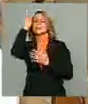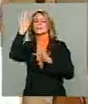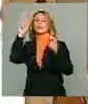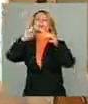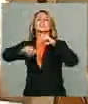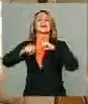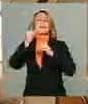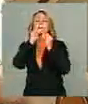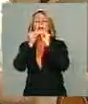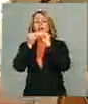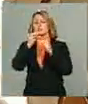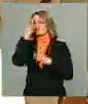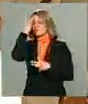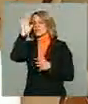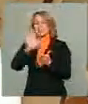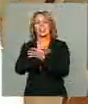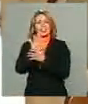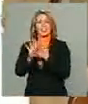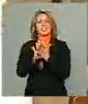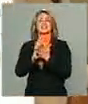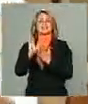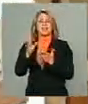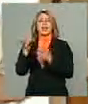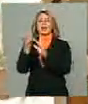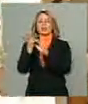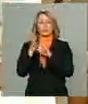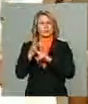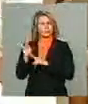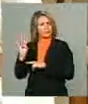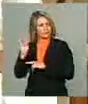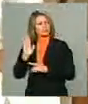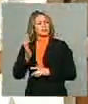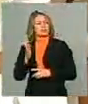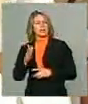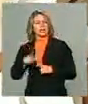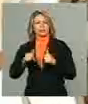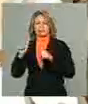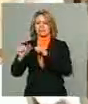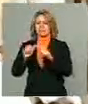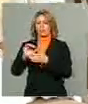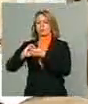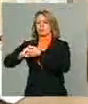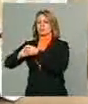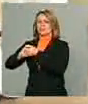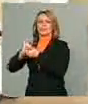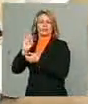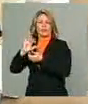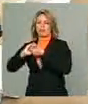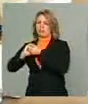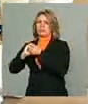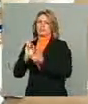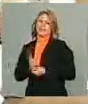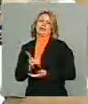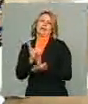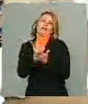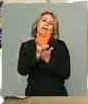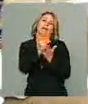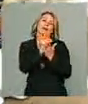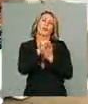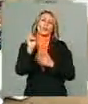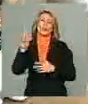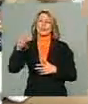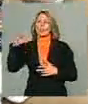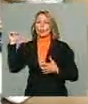beijo na boca eu fui noiva o homem só F ficava assim nunca mudou disso nunca mudou diso nunca um beijinho